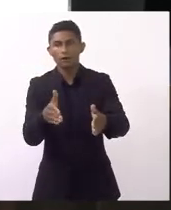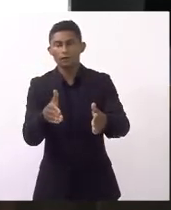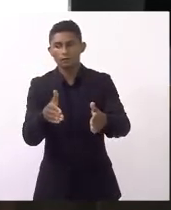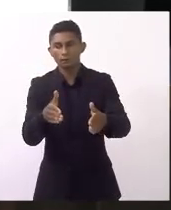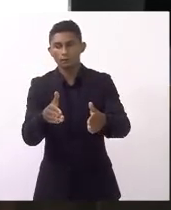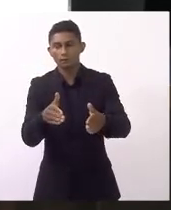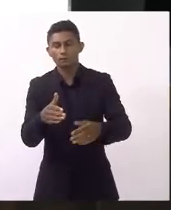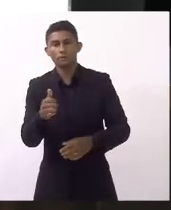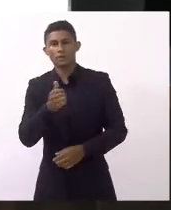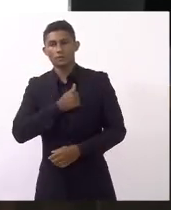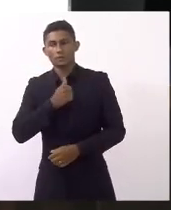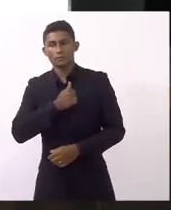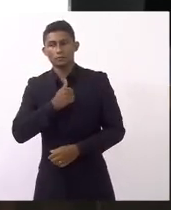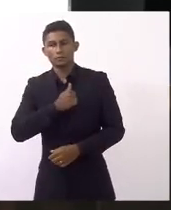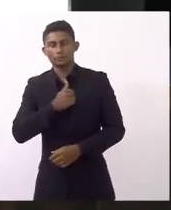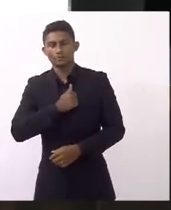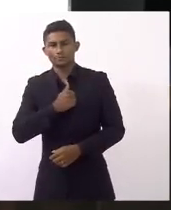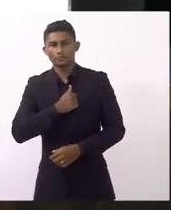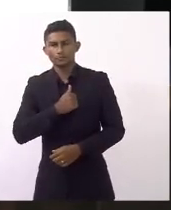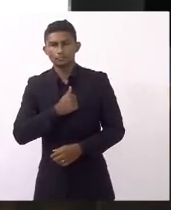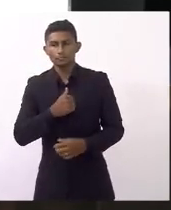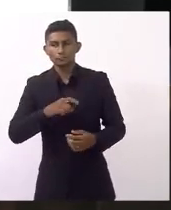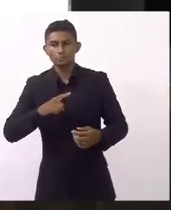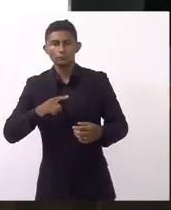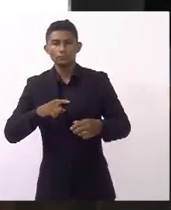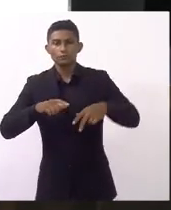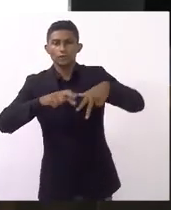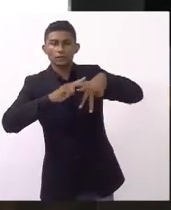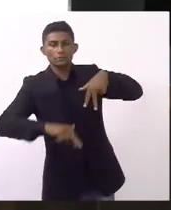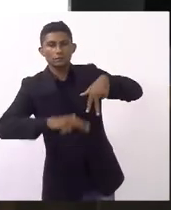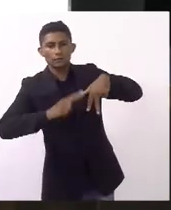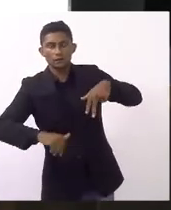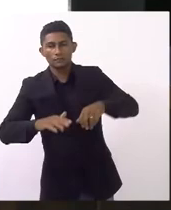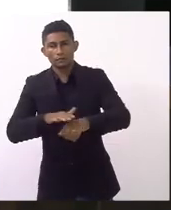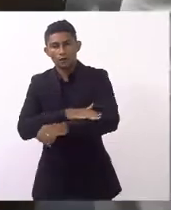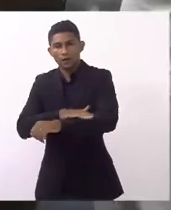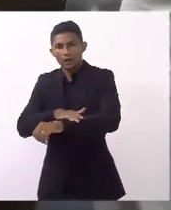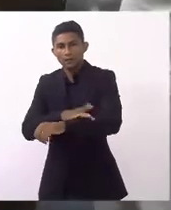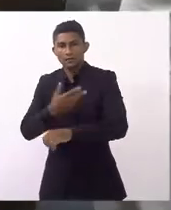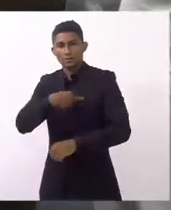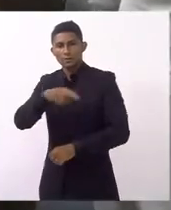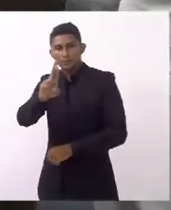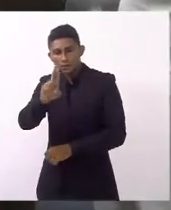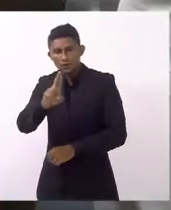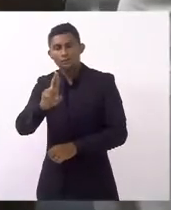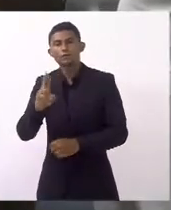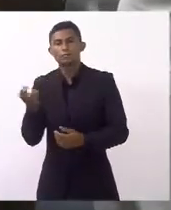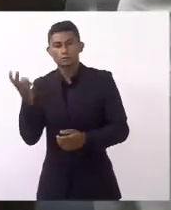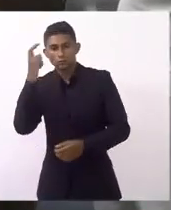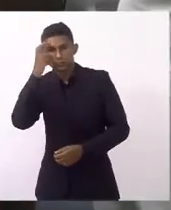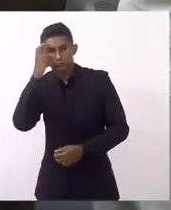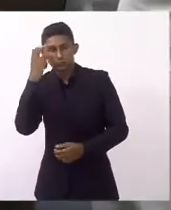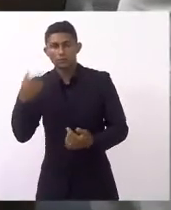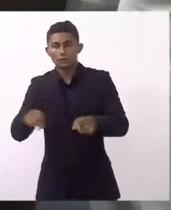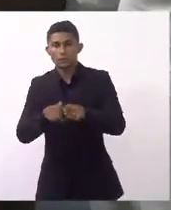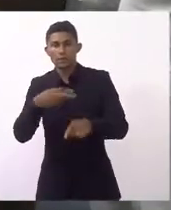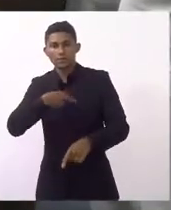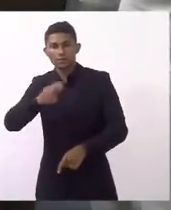relacionadas a gênero raça religião cultura e religiosidade